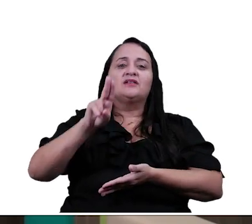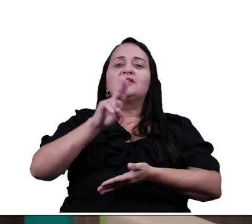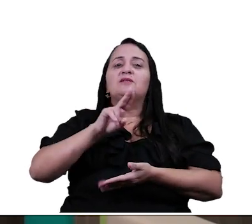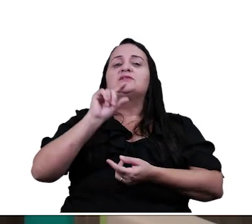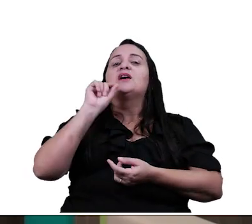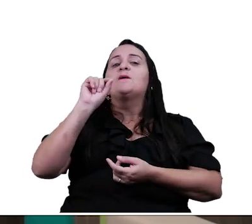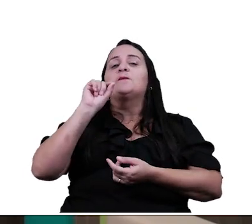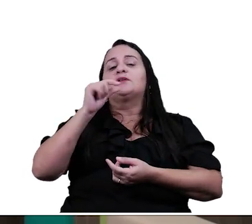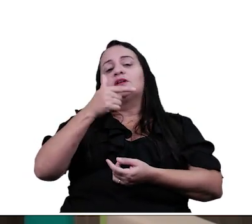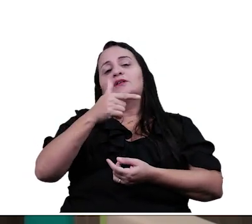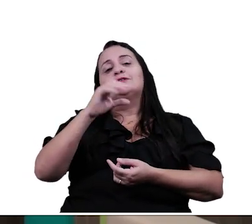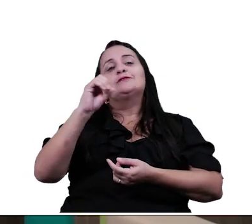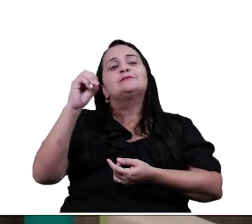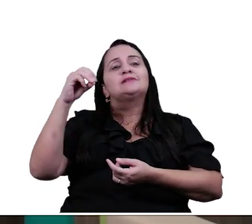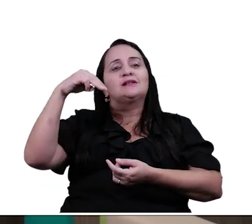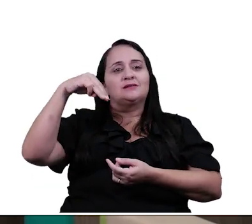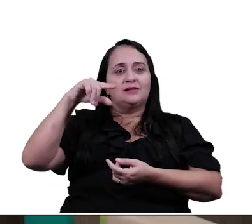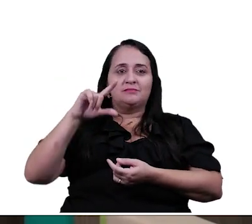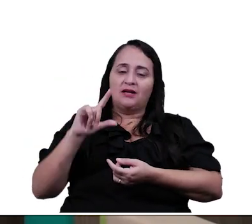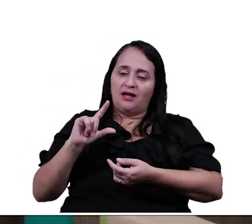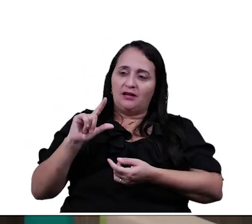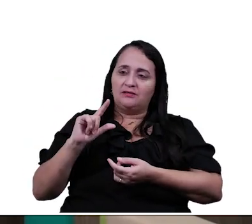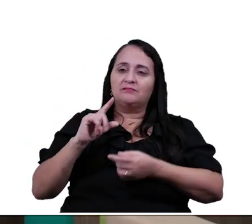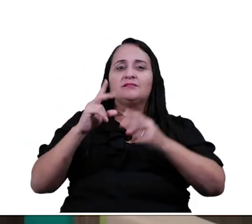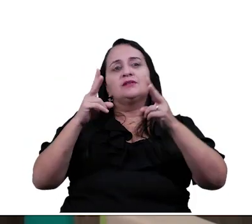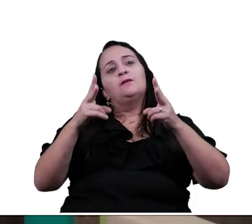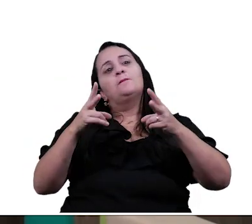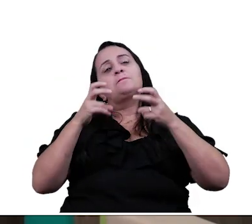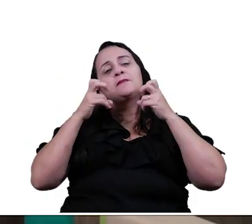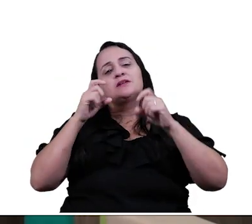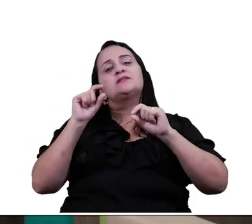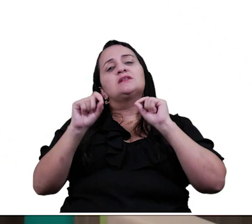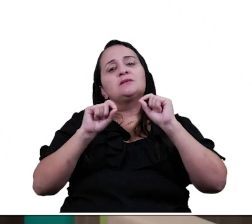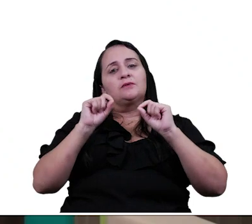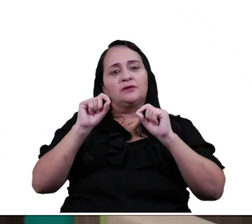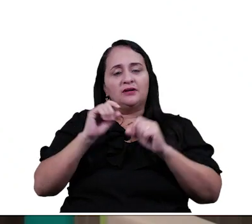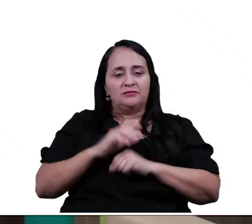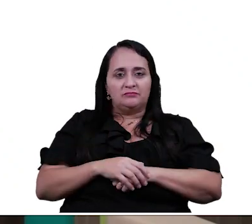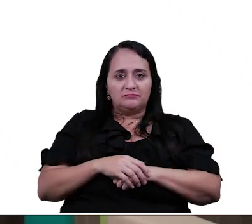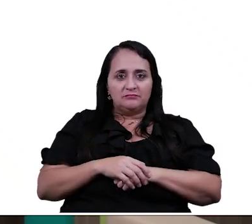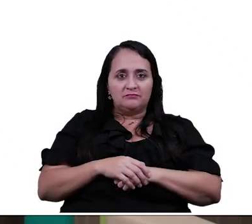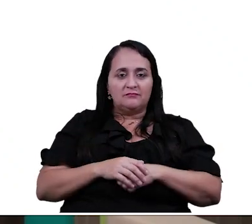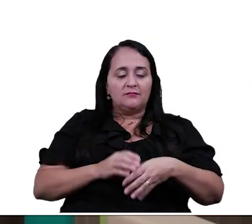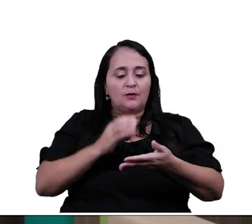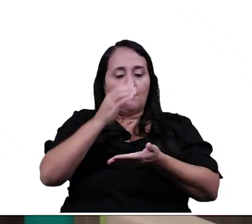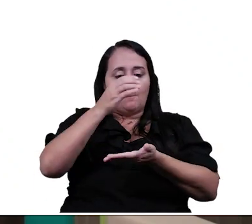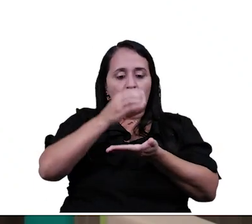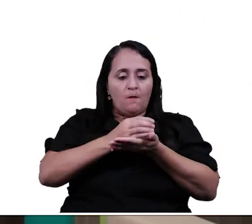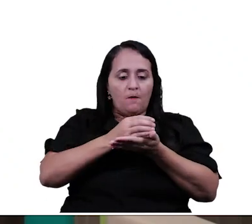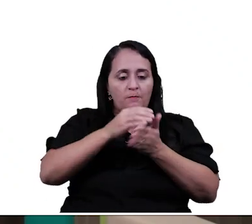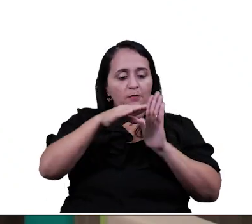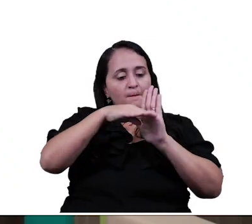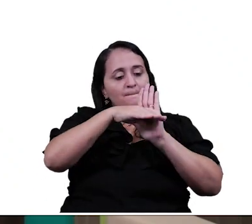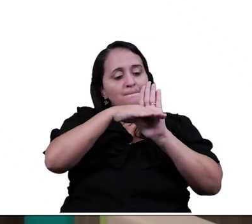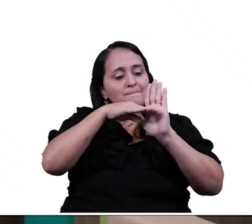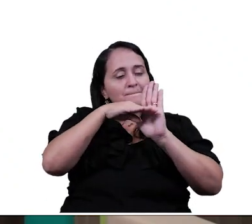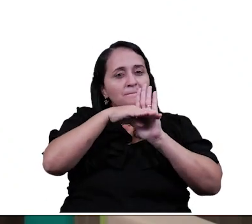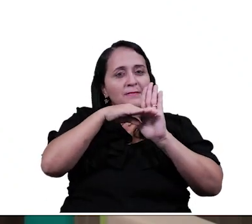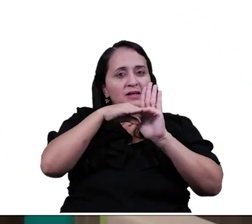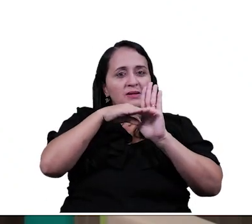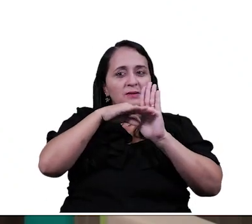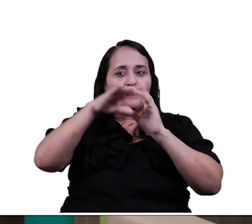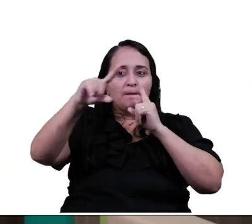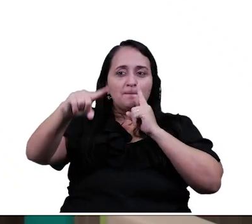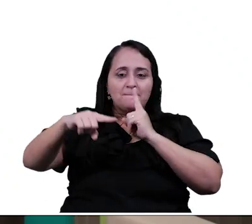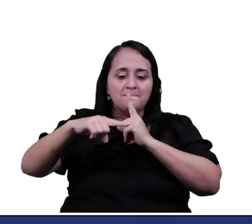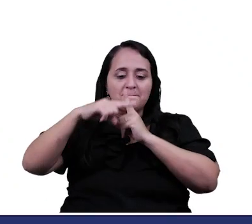copo de 200 ml. Então, perceba que eu disse que a média é meio copo de café mais um